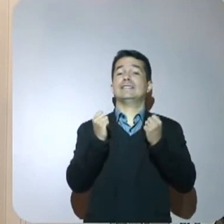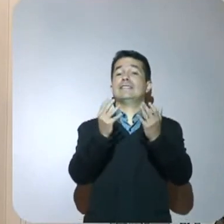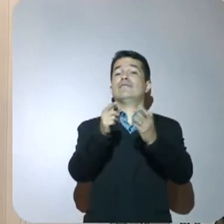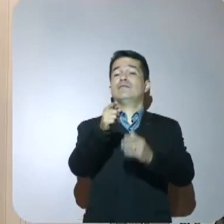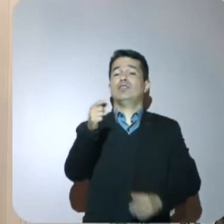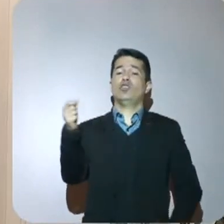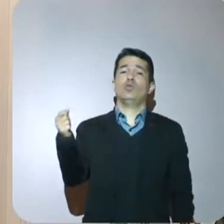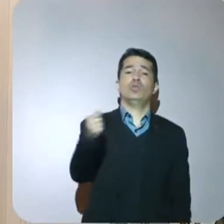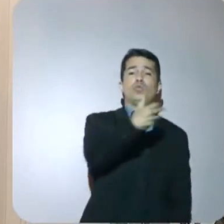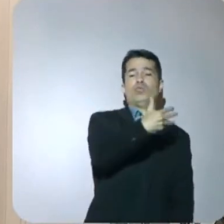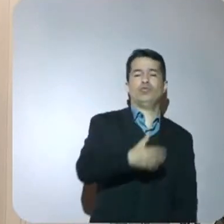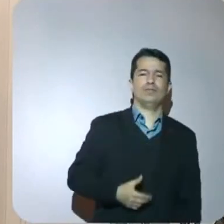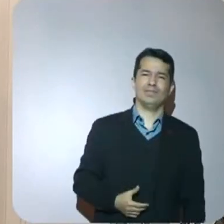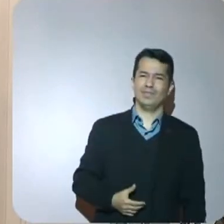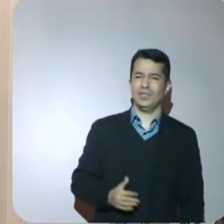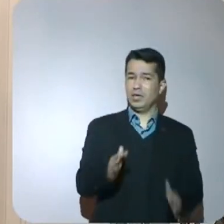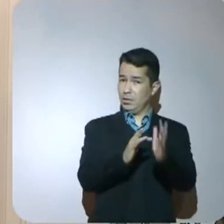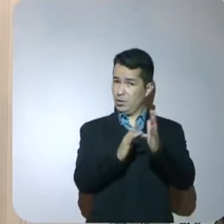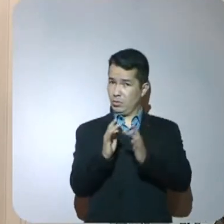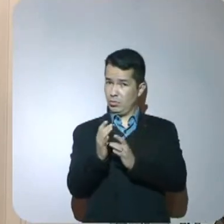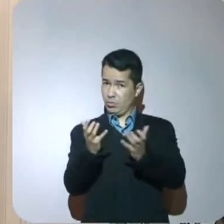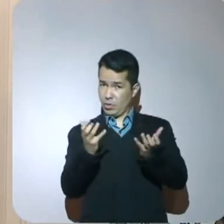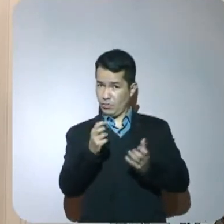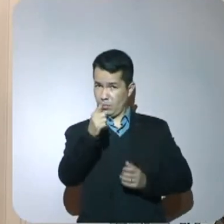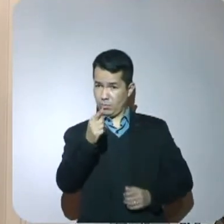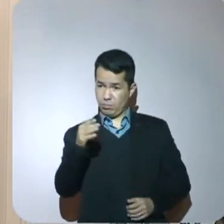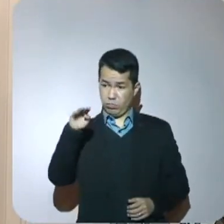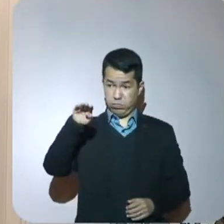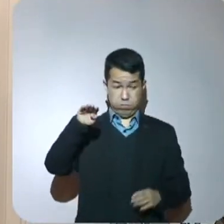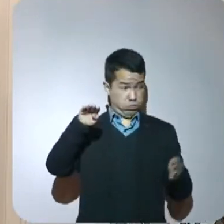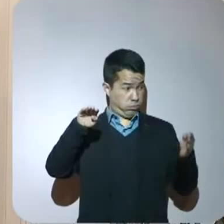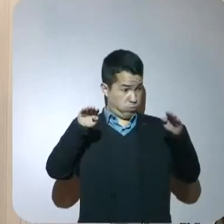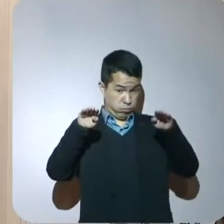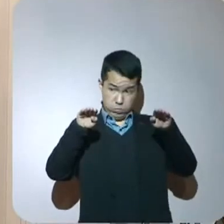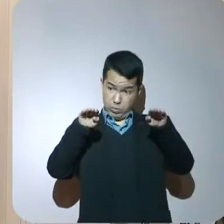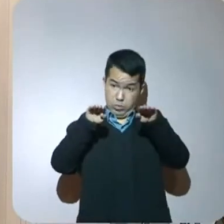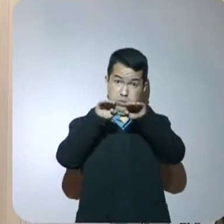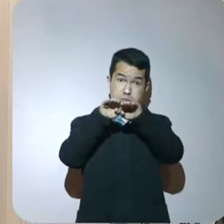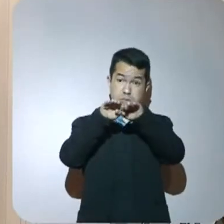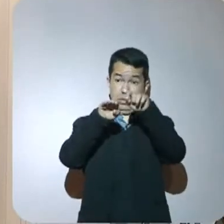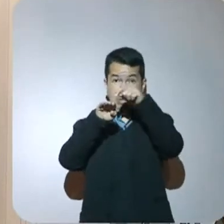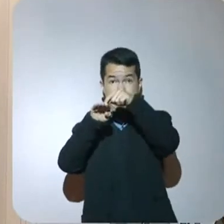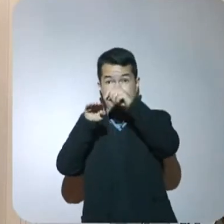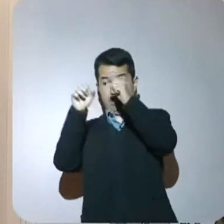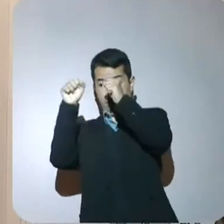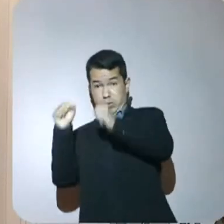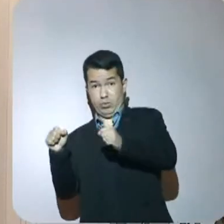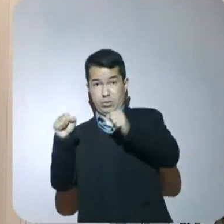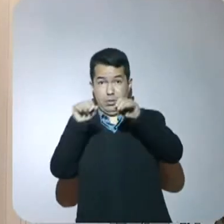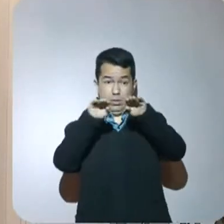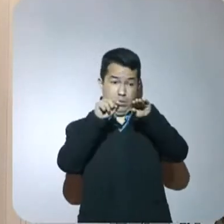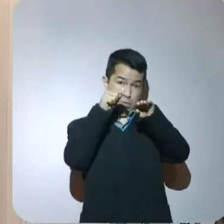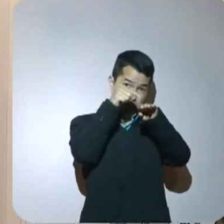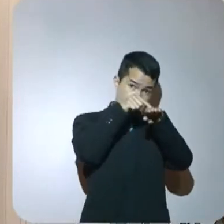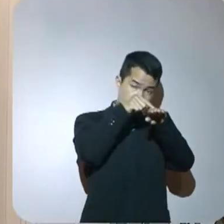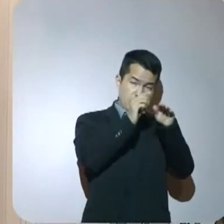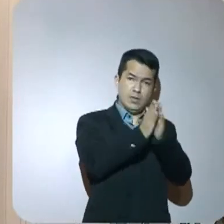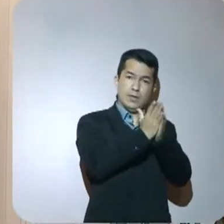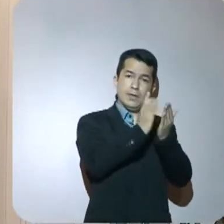quer equilibrar o poder dele na sua vida com o ensino da palavra.